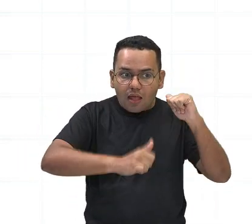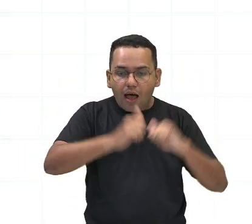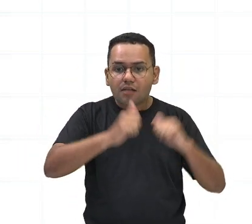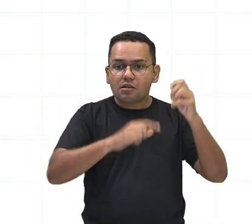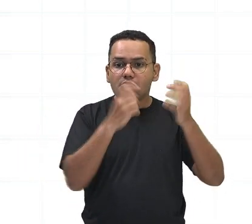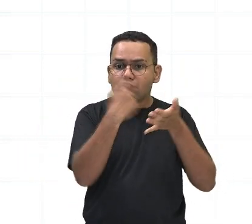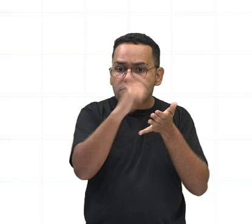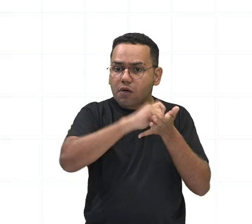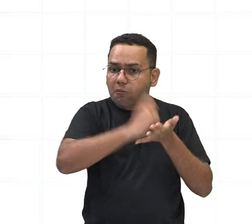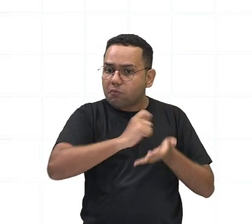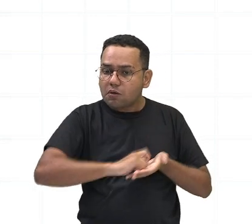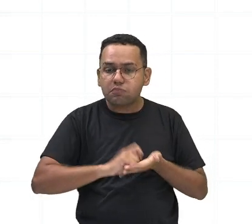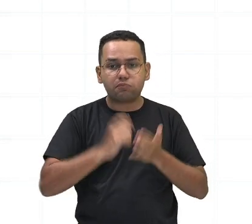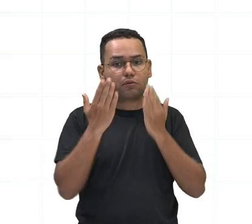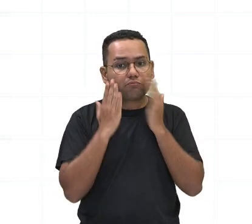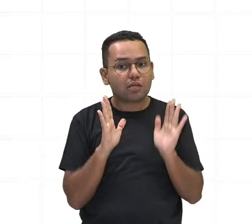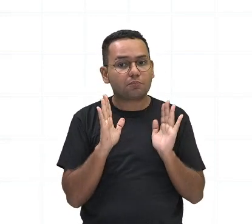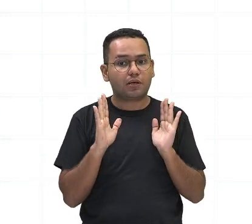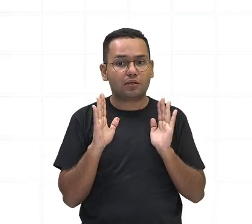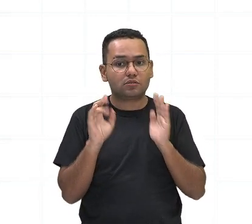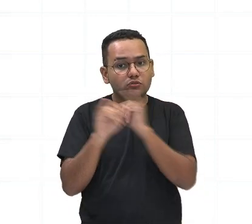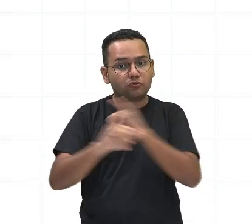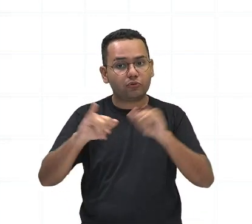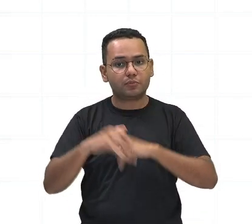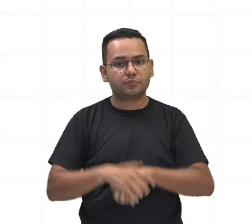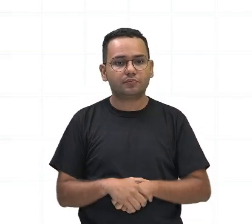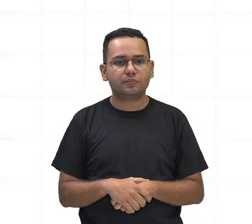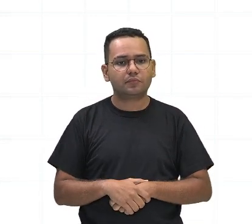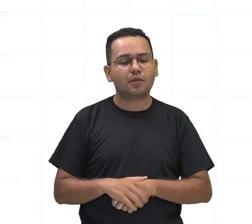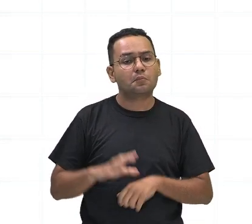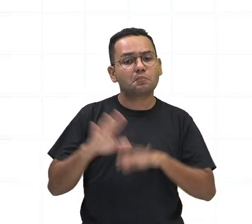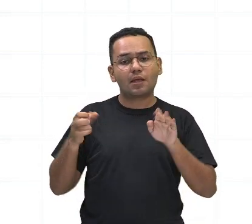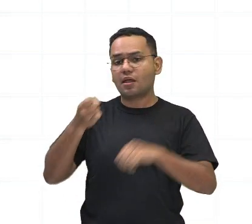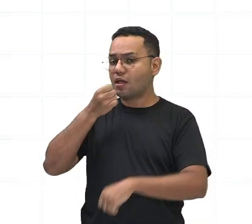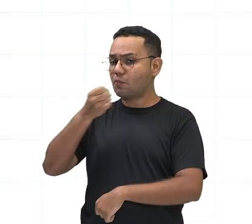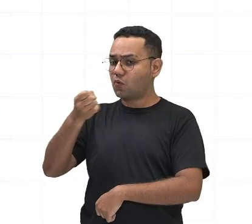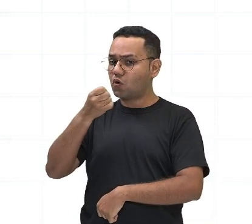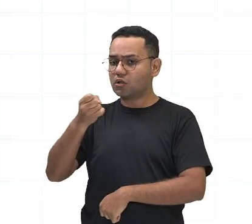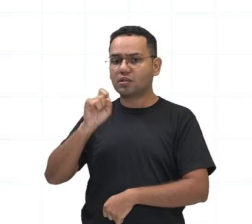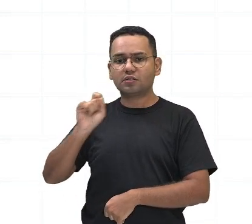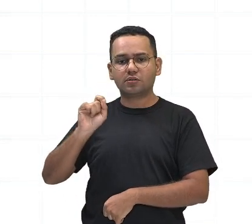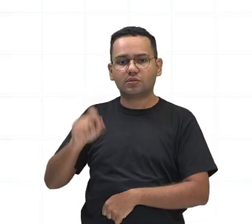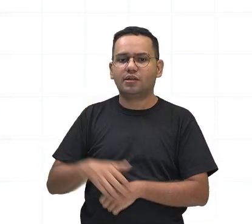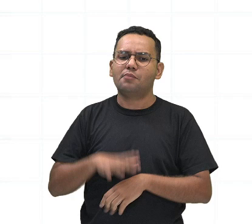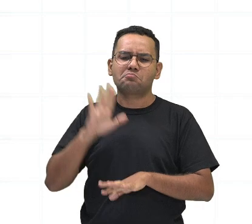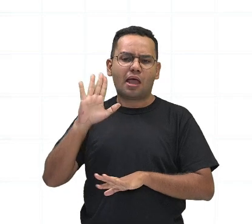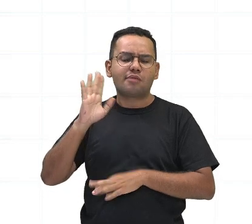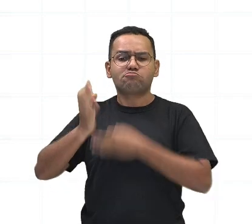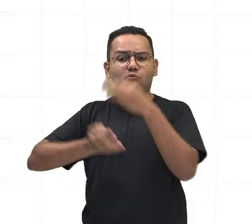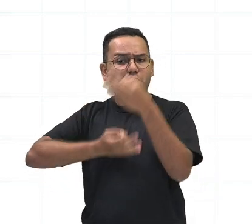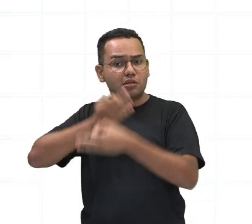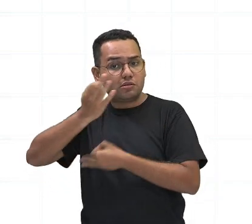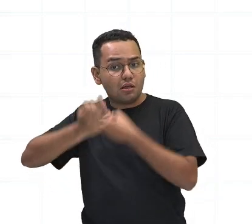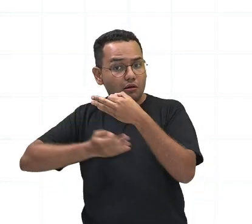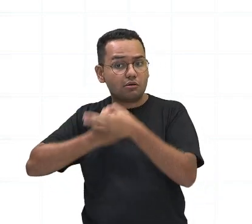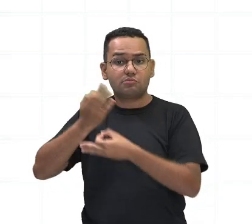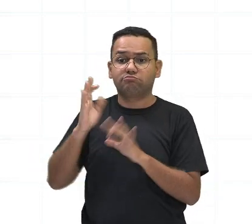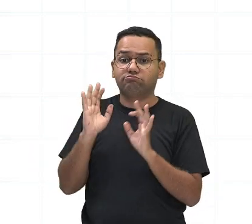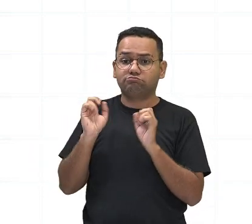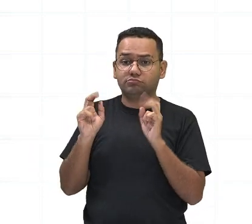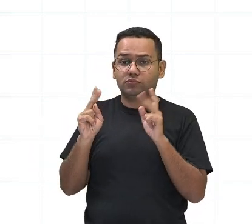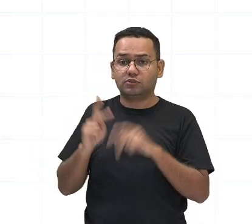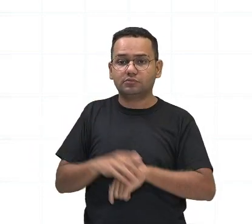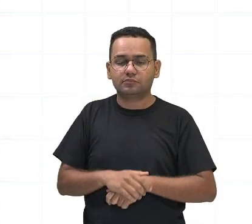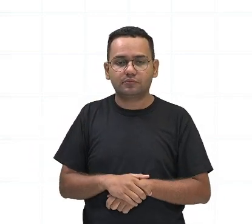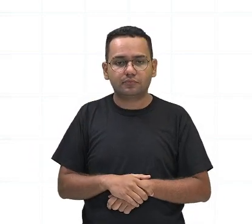acontecendo, eu só vou informar, ok? Já a reportagem, ela possui um teor mais opinativo, né? Eu vou colocar um pouco a